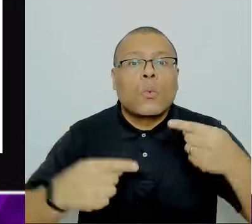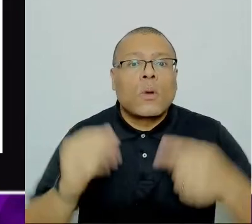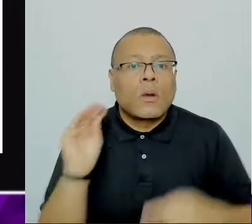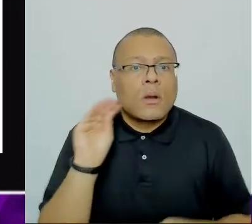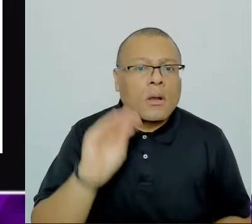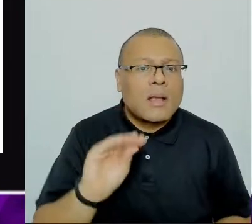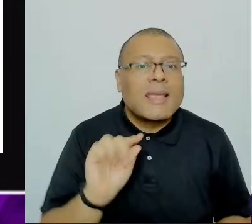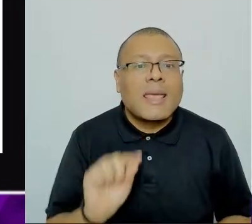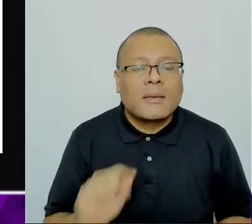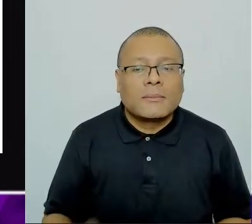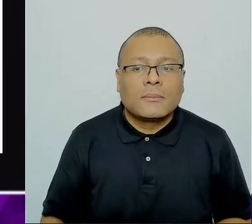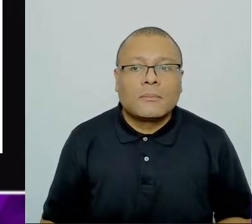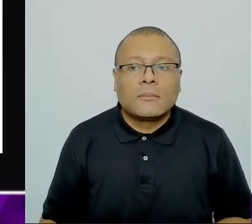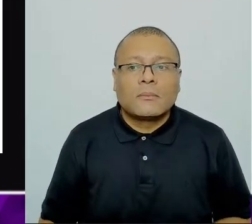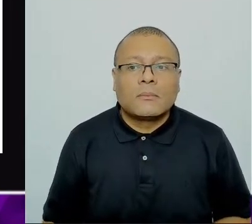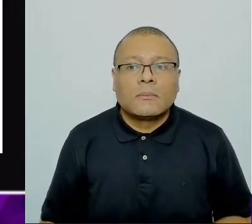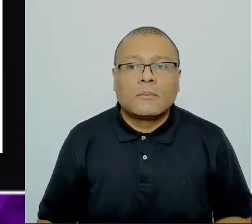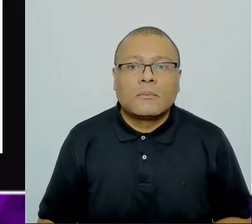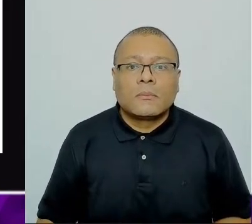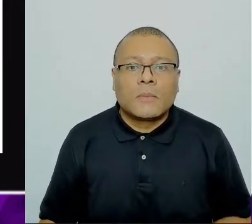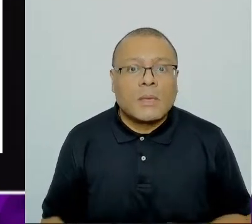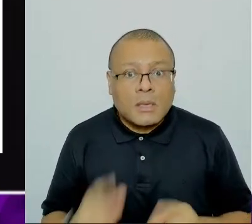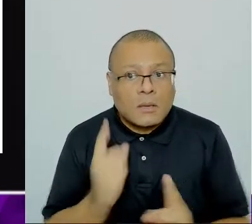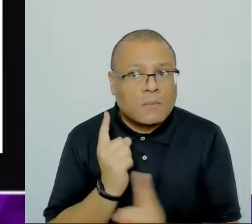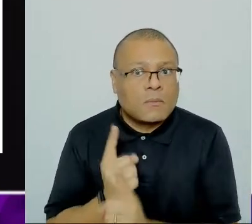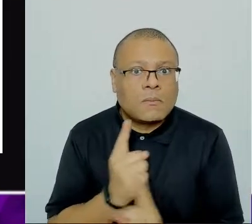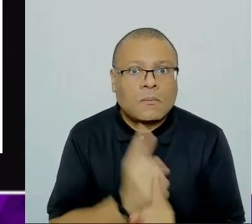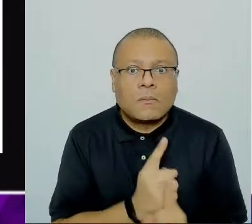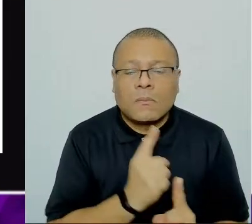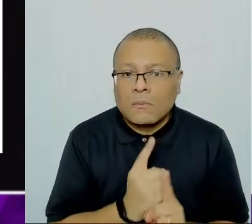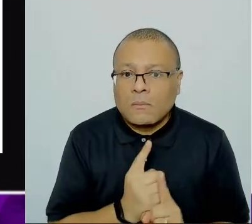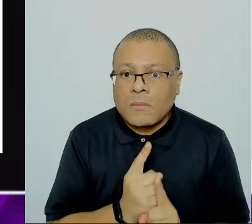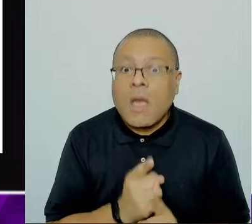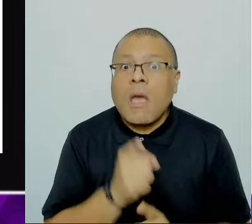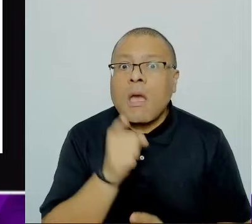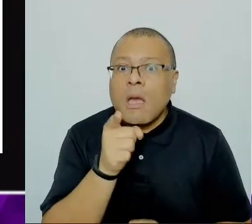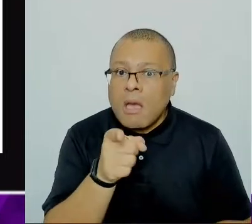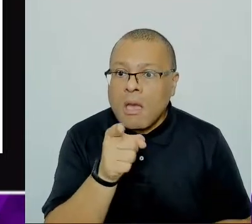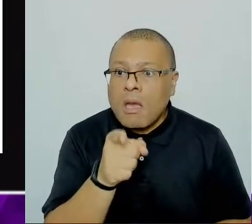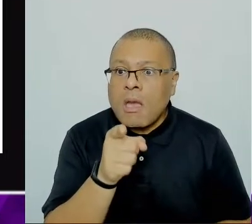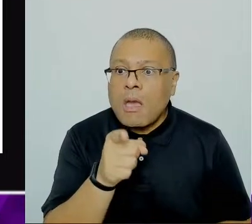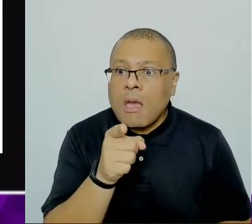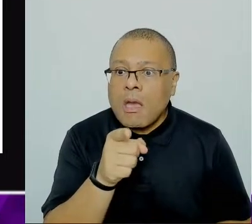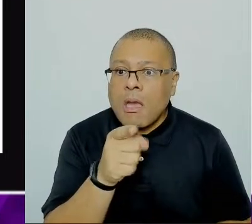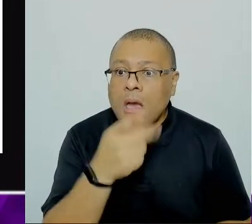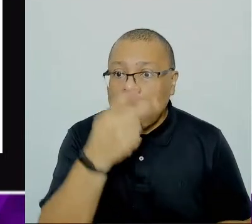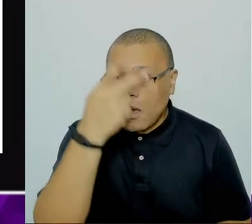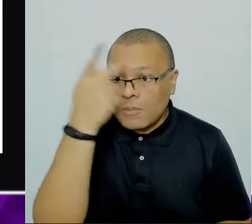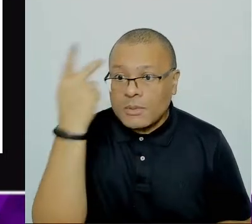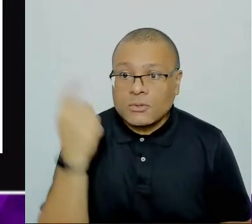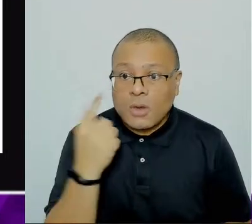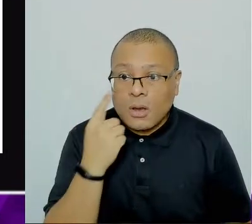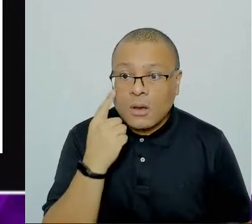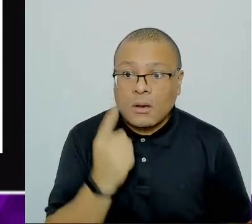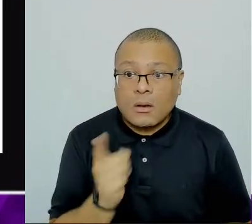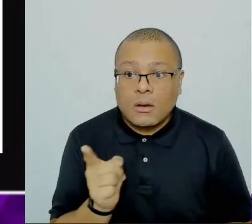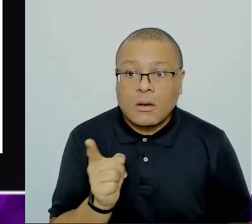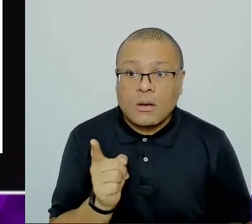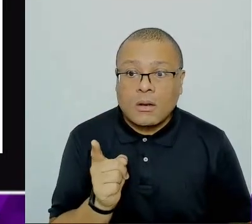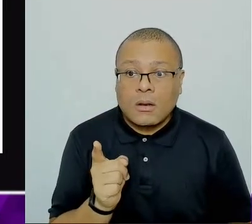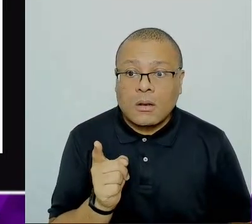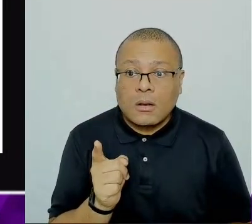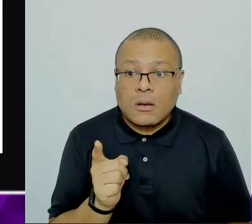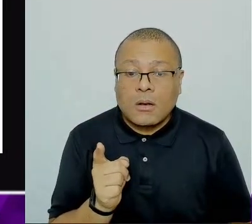aqui, que não foi mapeado, é exatamente esse cara aqui, ó. Se vocês estão vendo aqui, ó. É